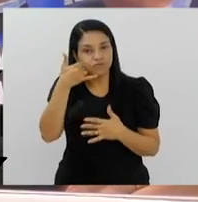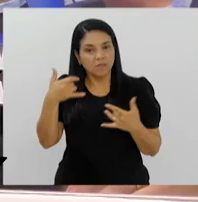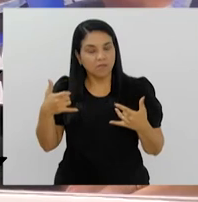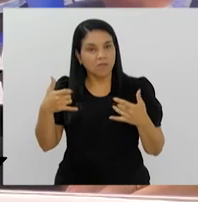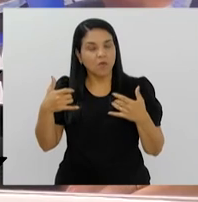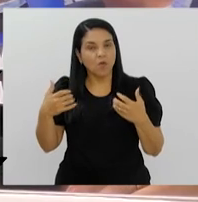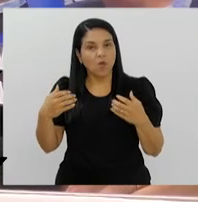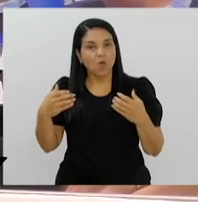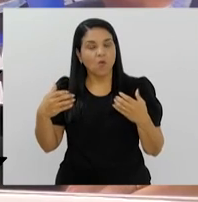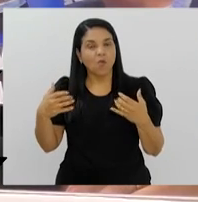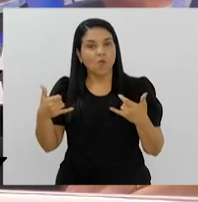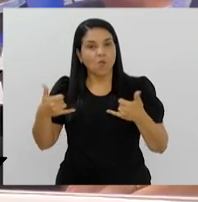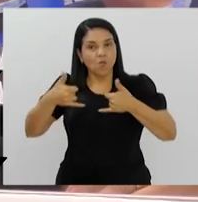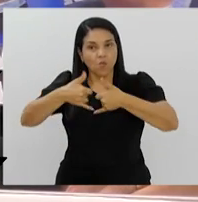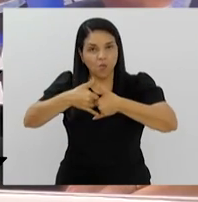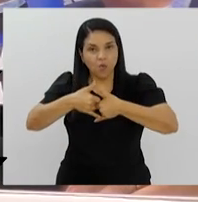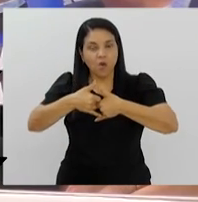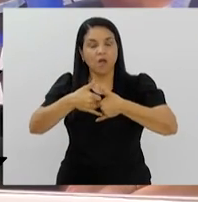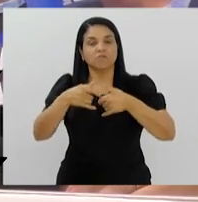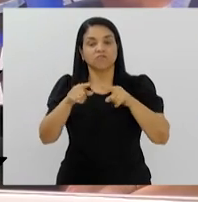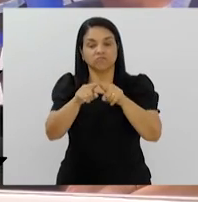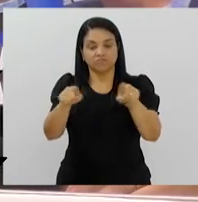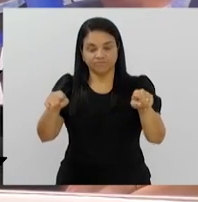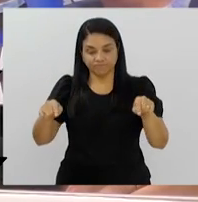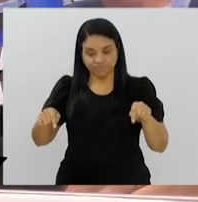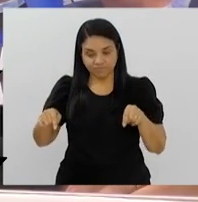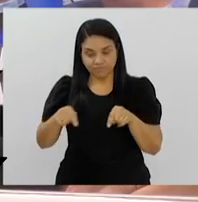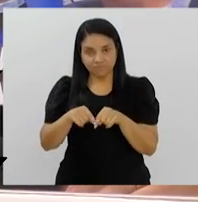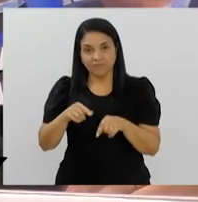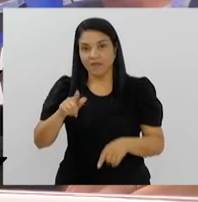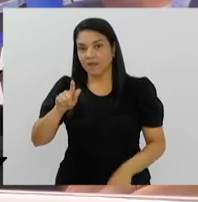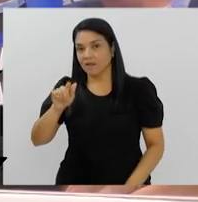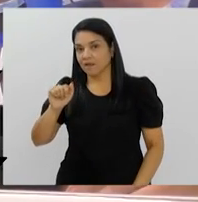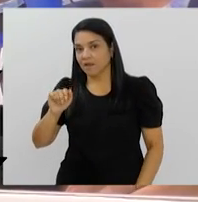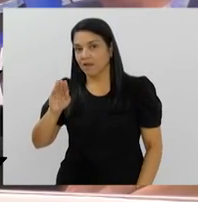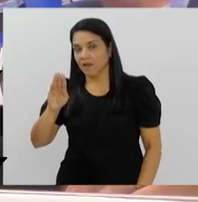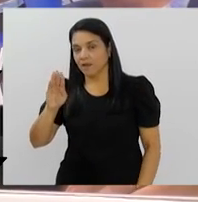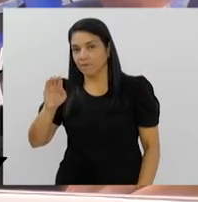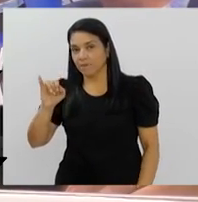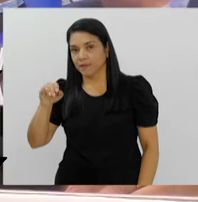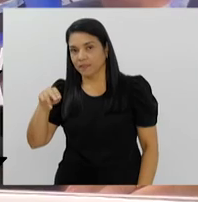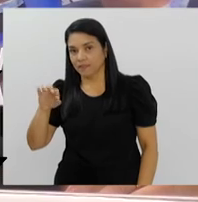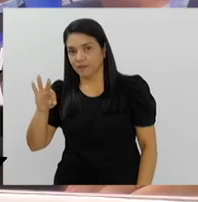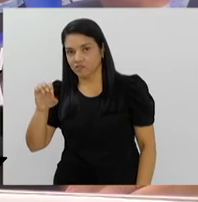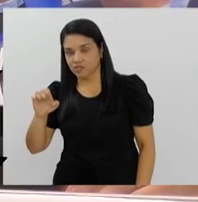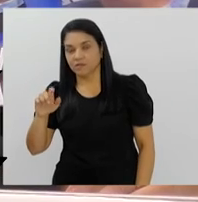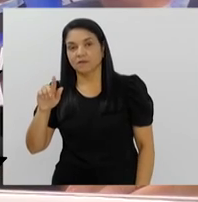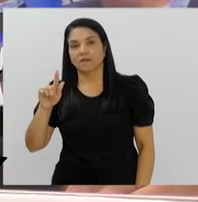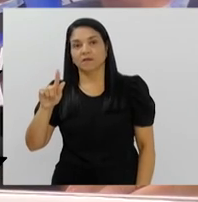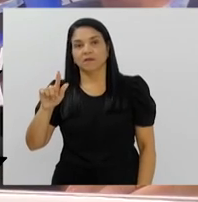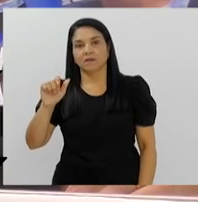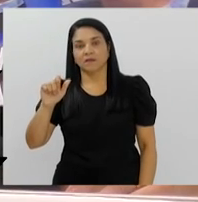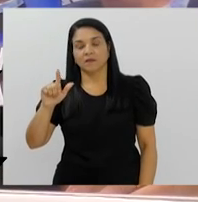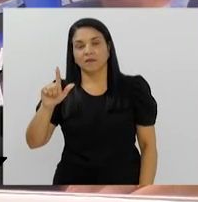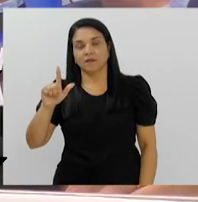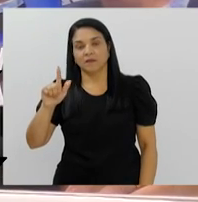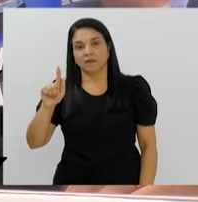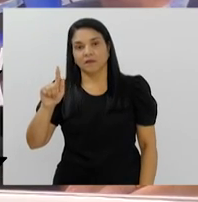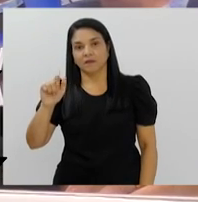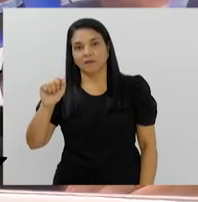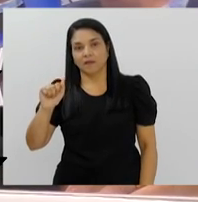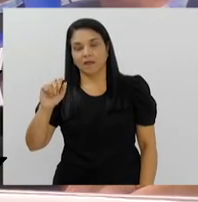gabinete Gagliasso quando você for mandar mensagem lá eu tô botando uma equipe à disposição e eu não quero só trazer